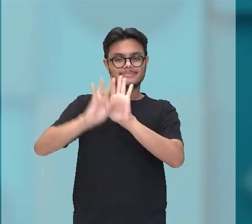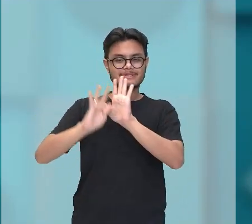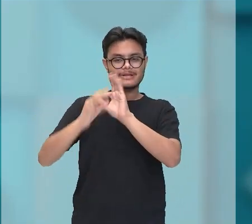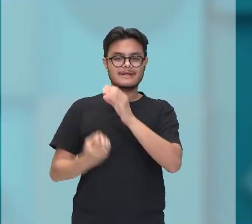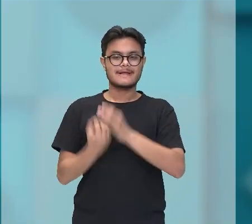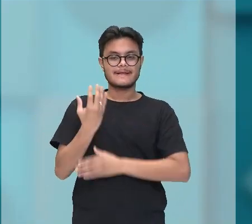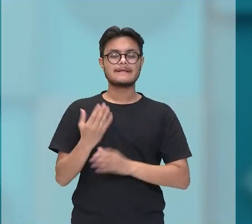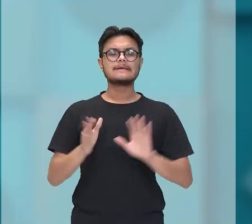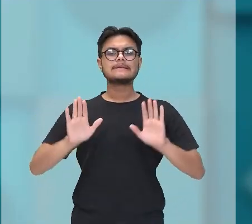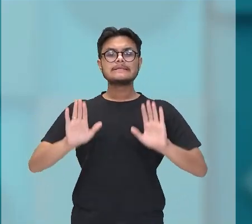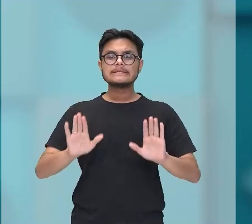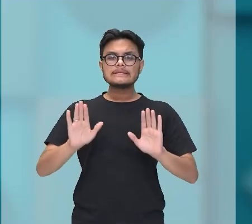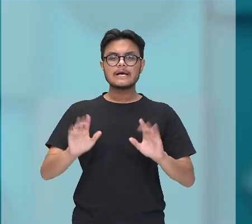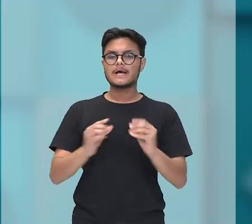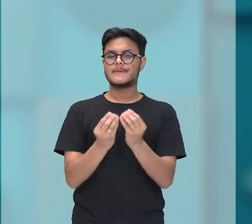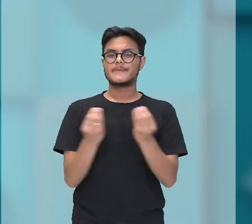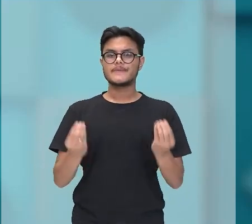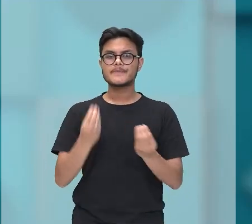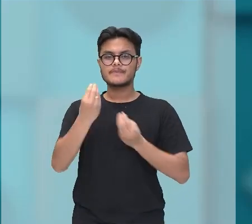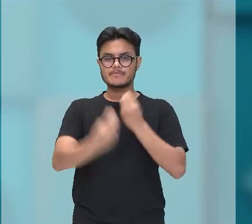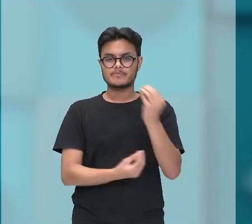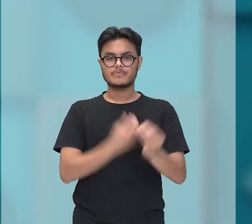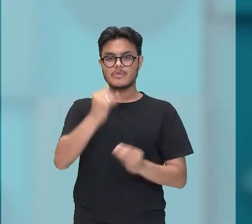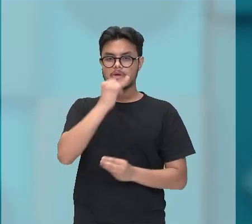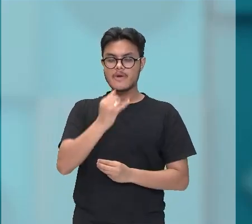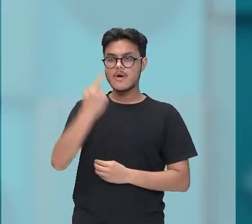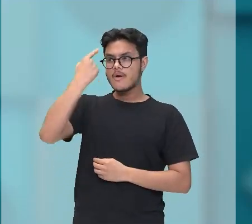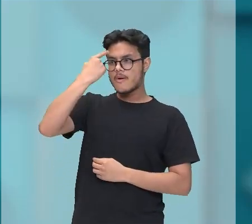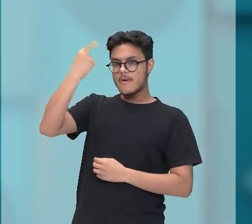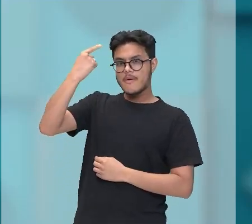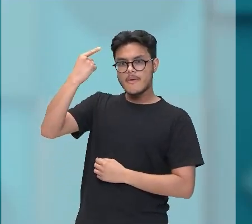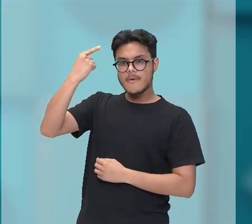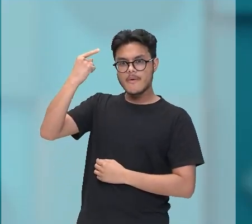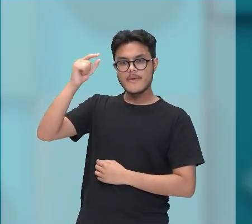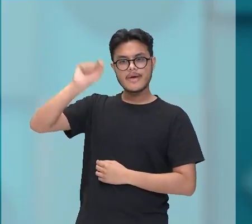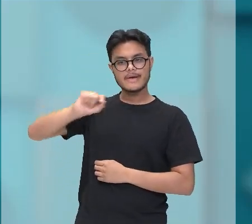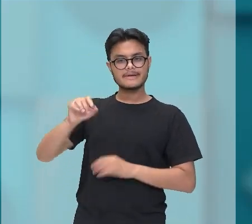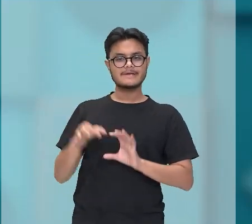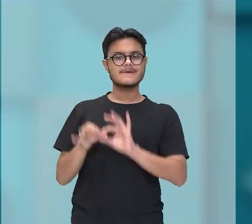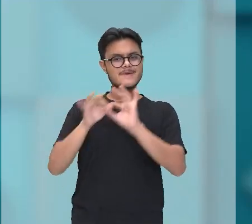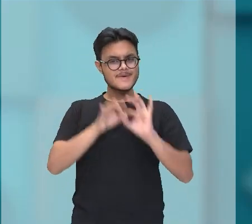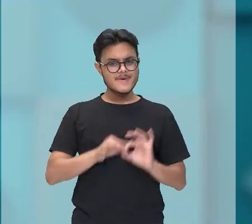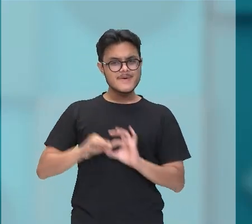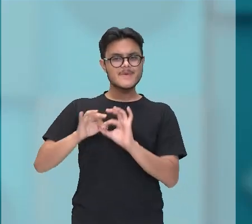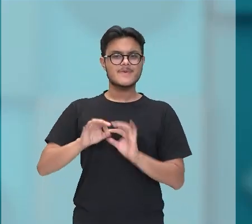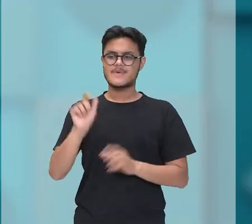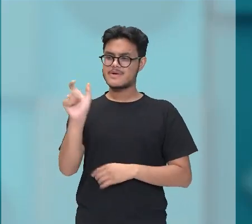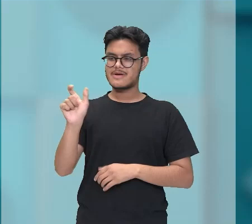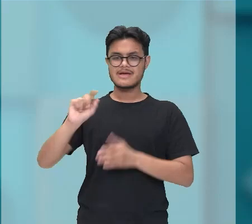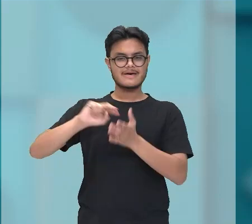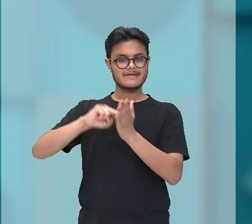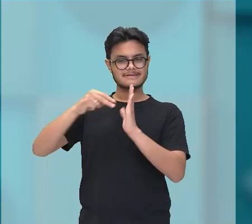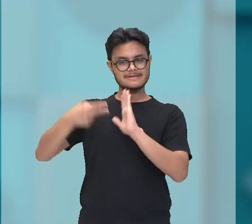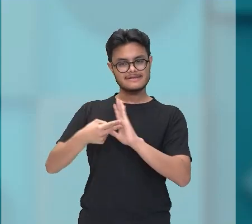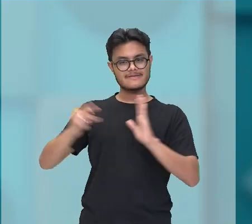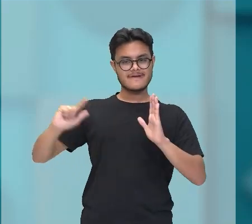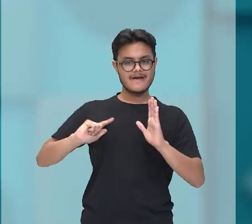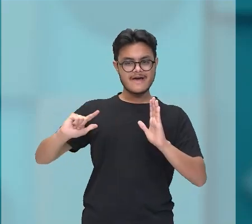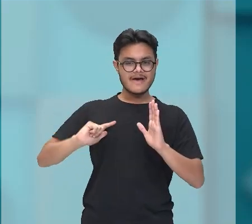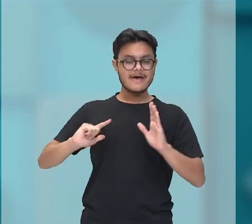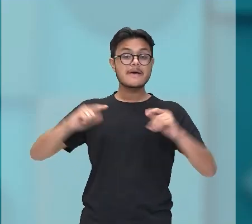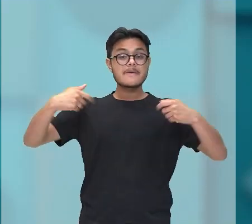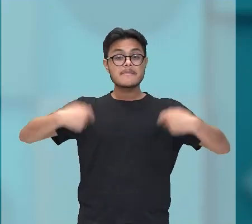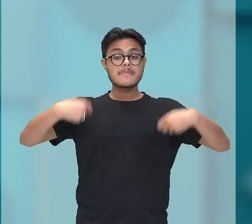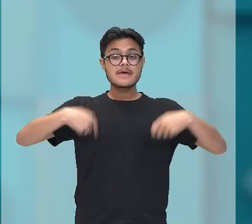isto aconteça, né, para que as ideias estejam unidas e formem de fato o texto, nós precisamos